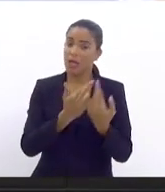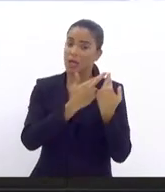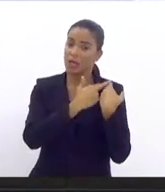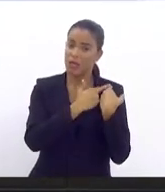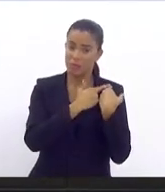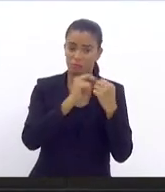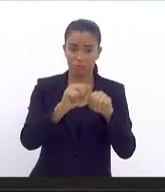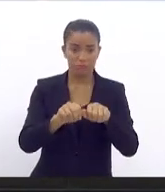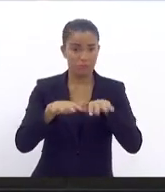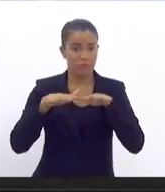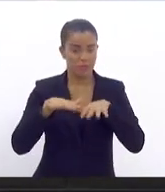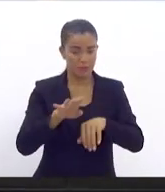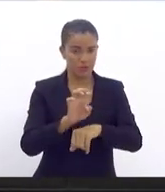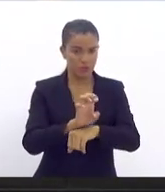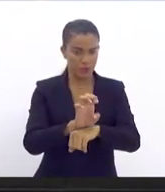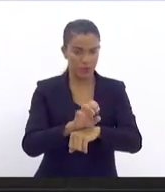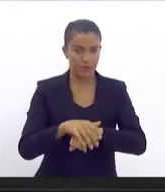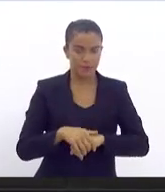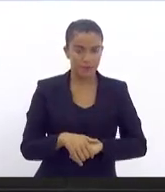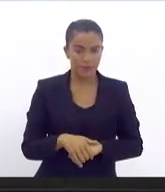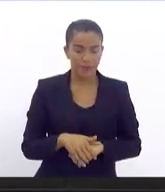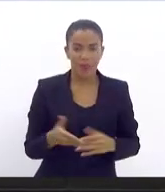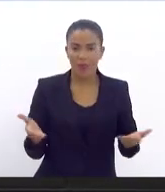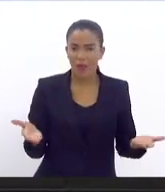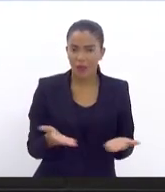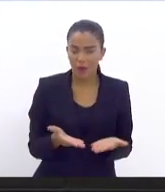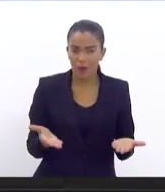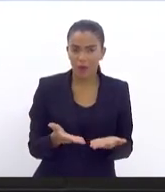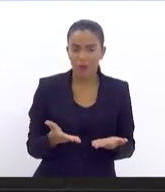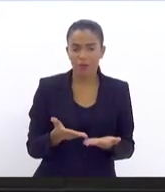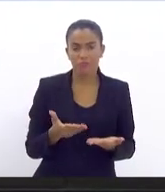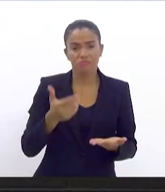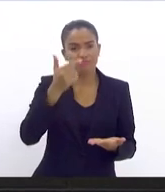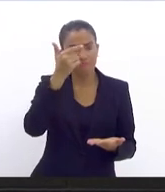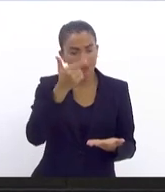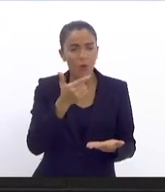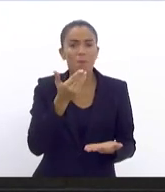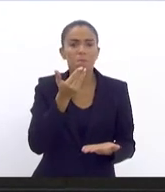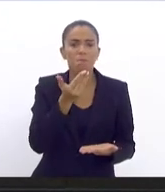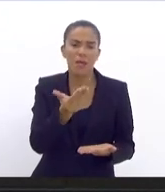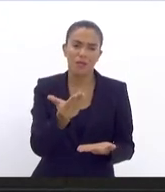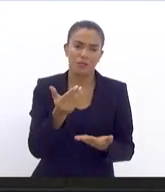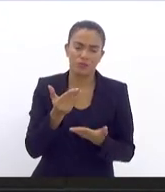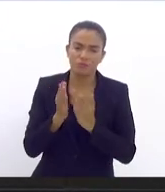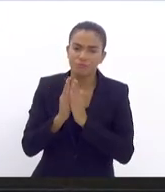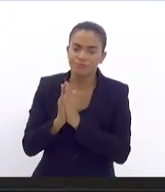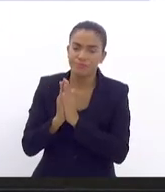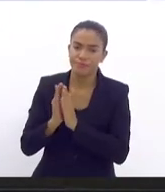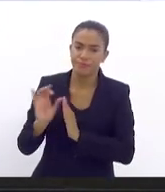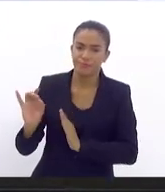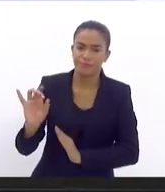Isso é fato. Agora, eu faço aqui um pedido para que todos os deputados presentes possam se debruçar